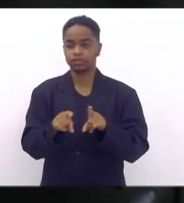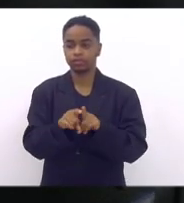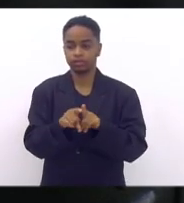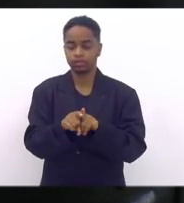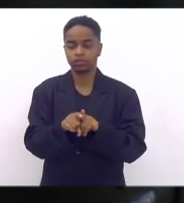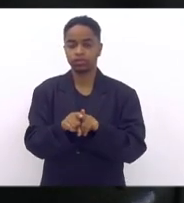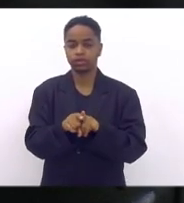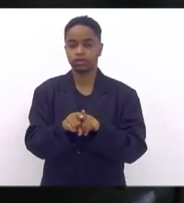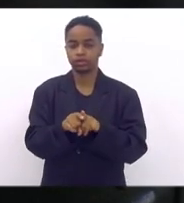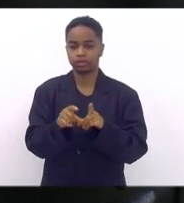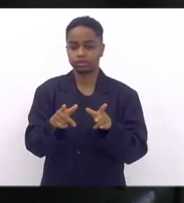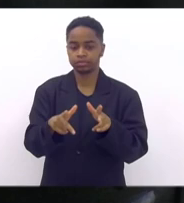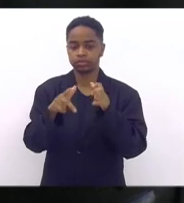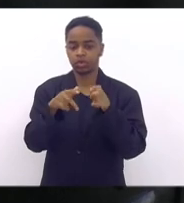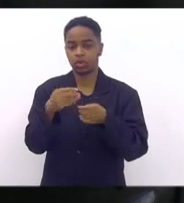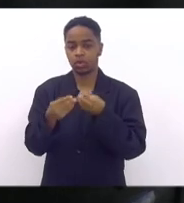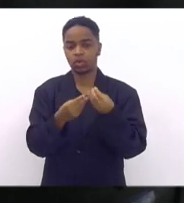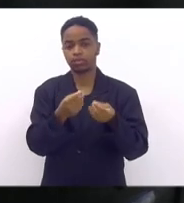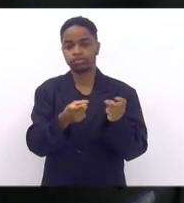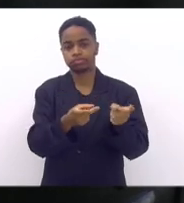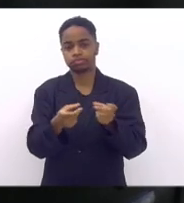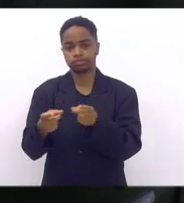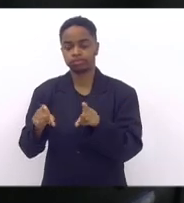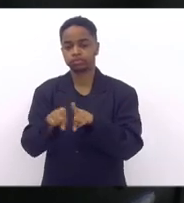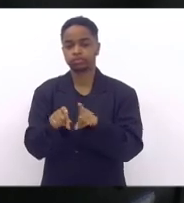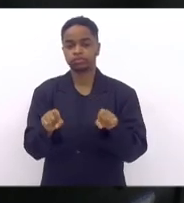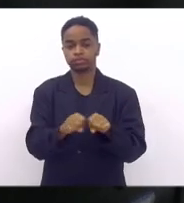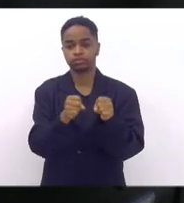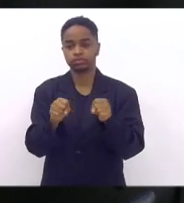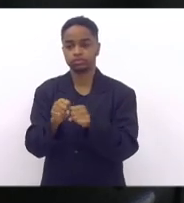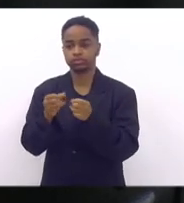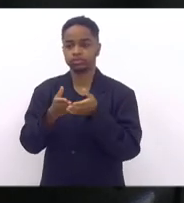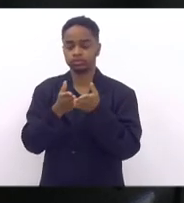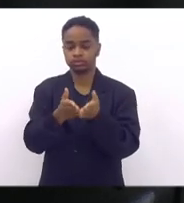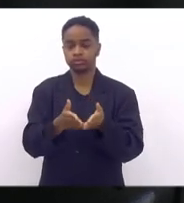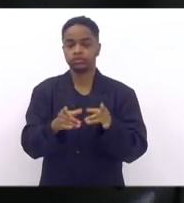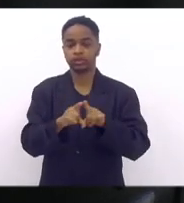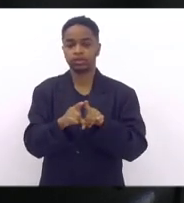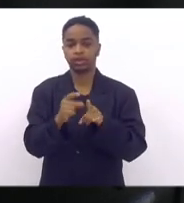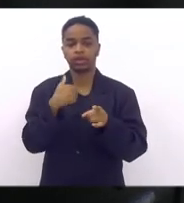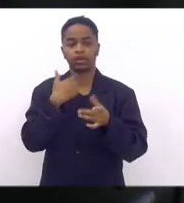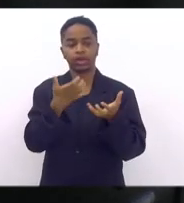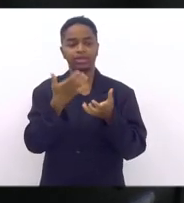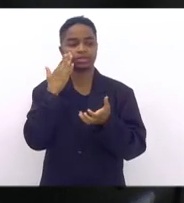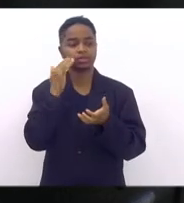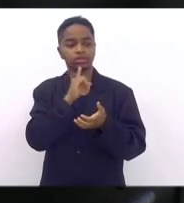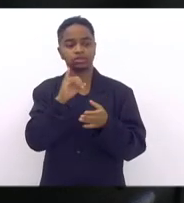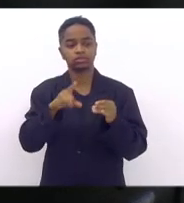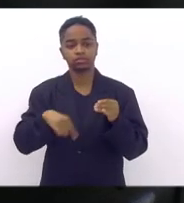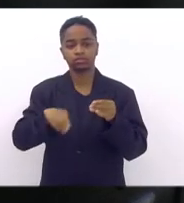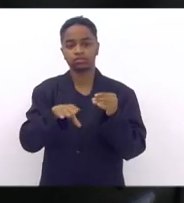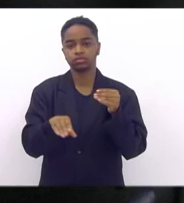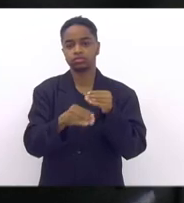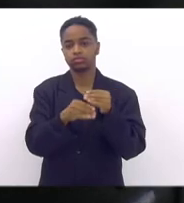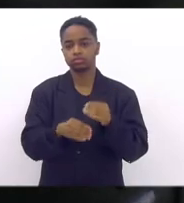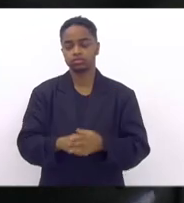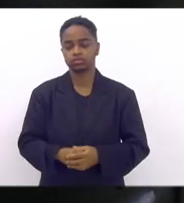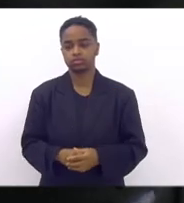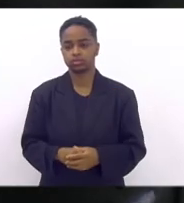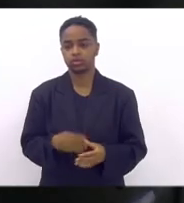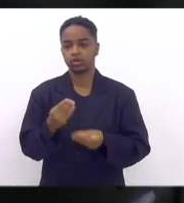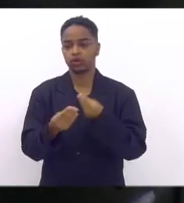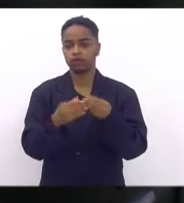desmantelamento das embarcações e também abri a palavra a vocês se vocês querem mais algum órgão que compareça na próxima eu gostaria que